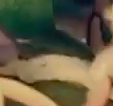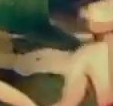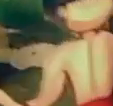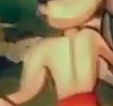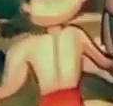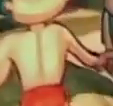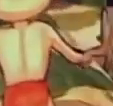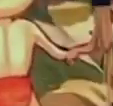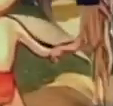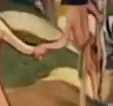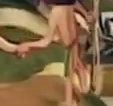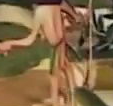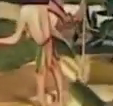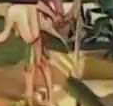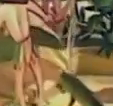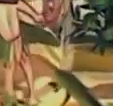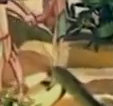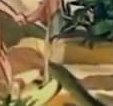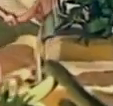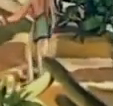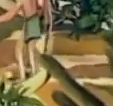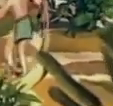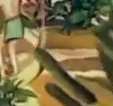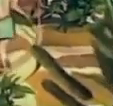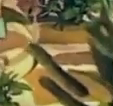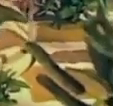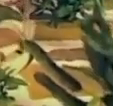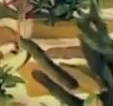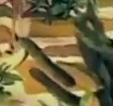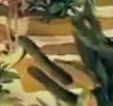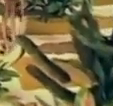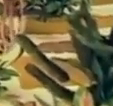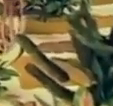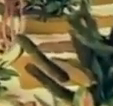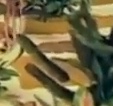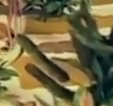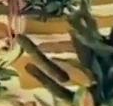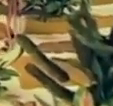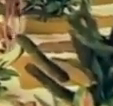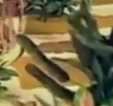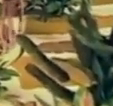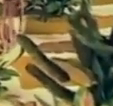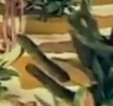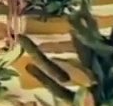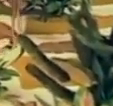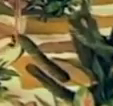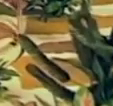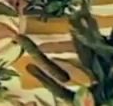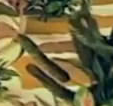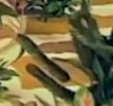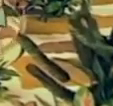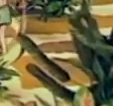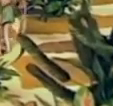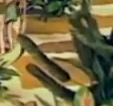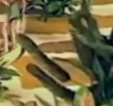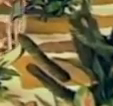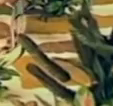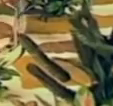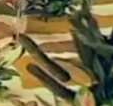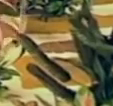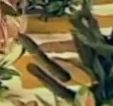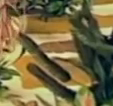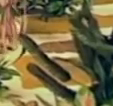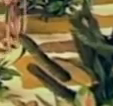numa carta ao rei que no altar, sob a cruz, rezou missa o nosso frei. Mas